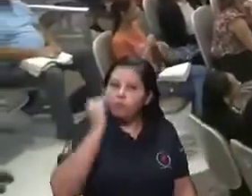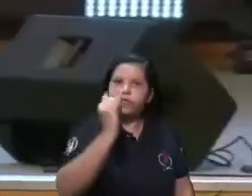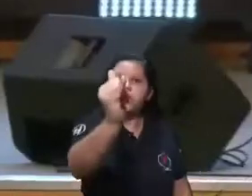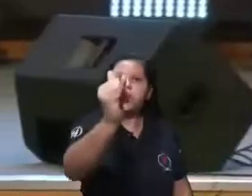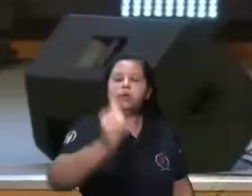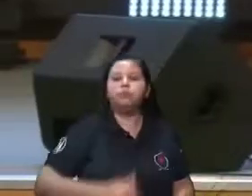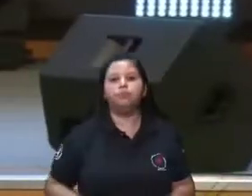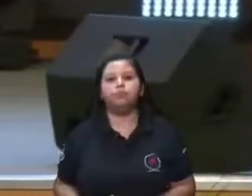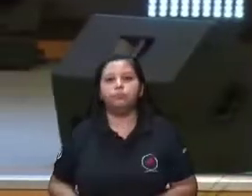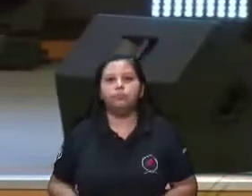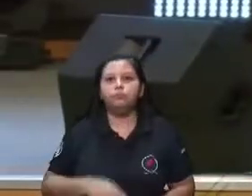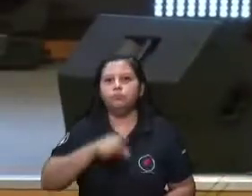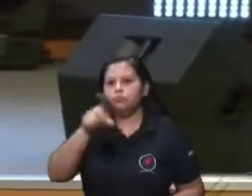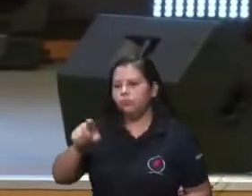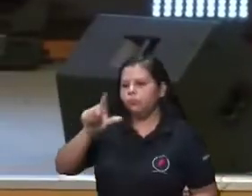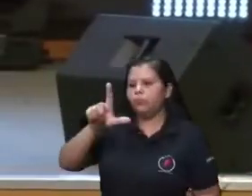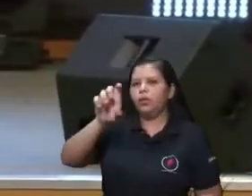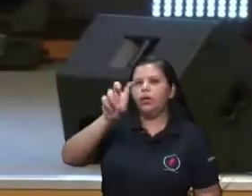Levi!